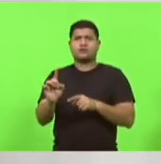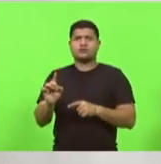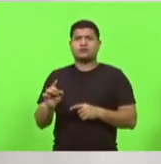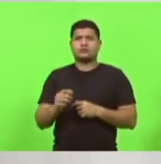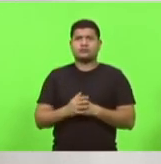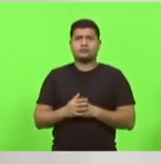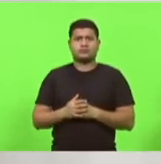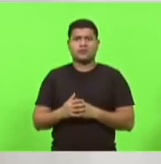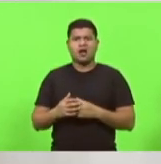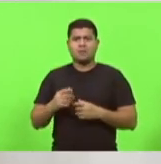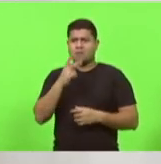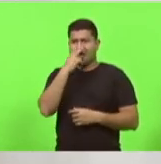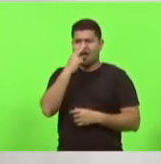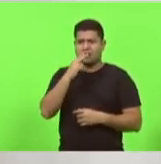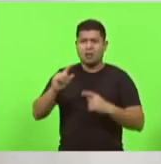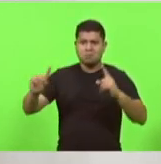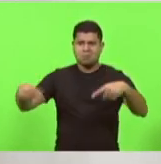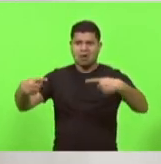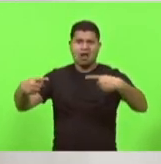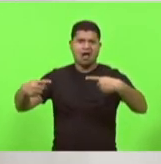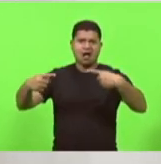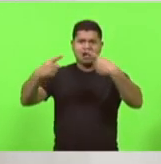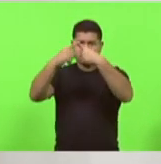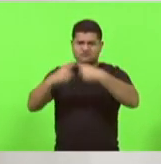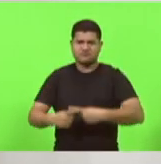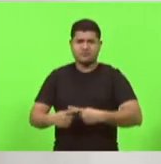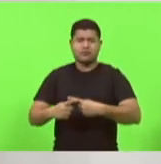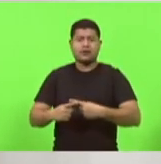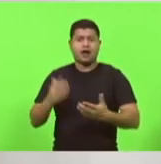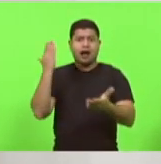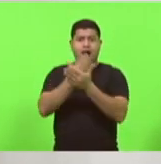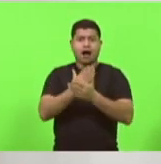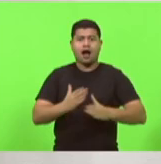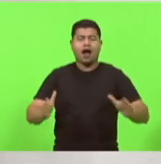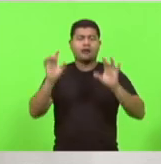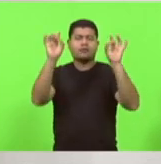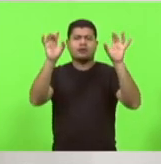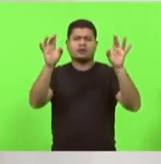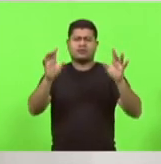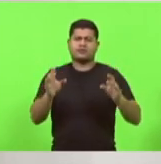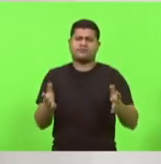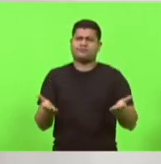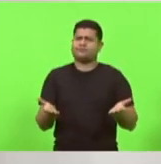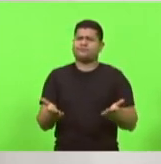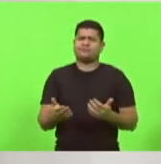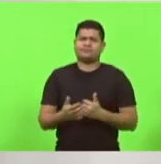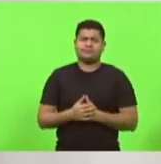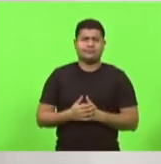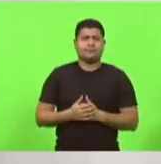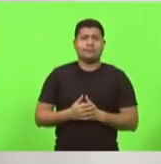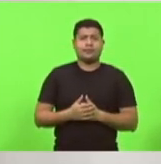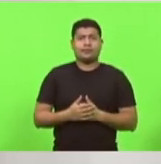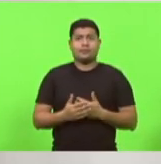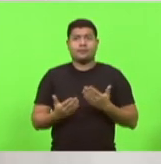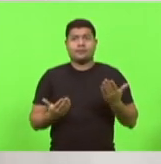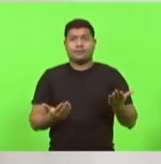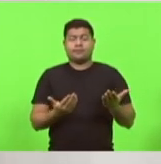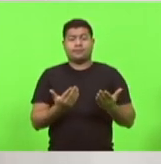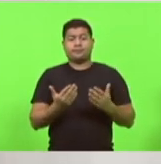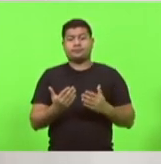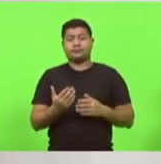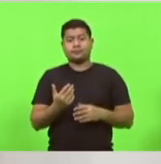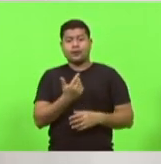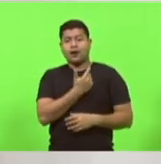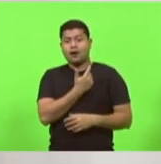uma competição, para acabar com o privilégio. Cumprir o Estado, o cidadão,